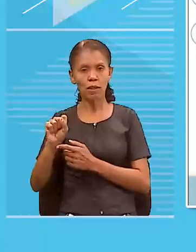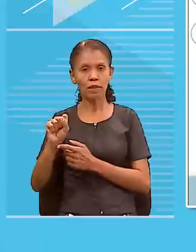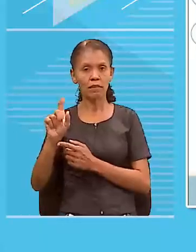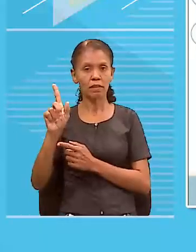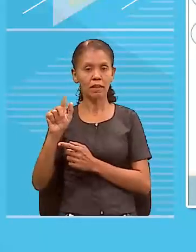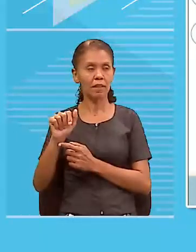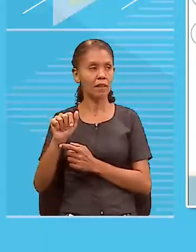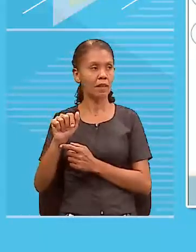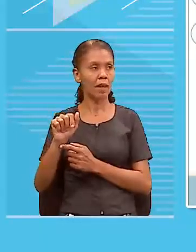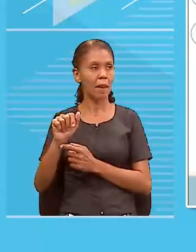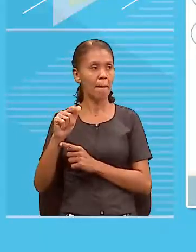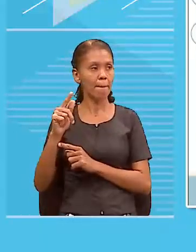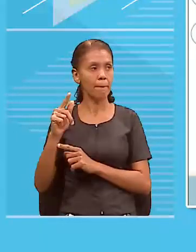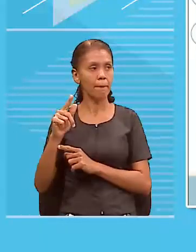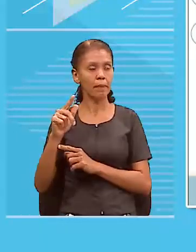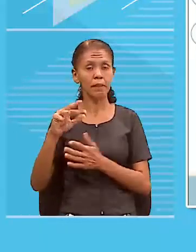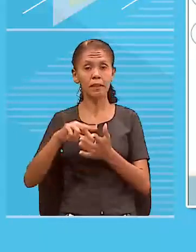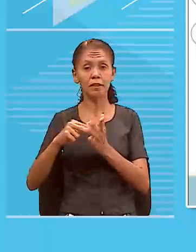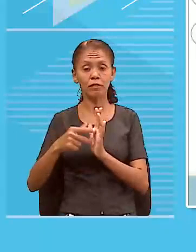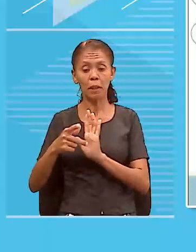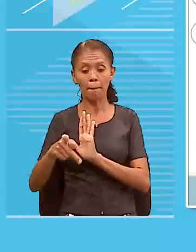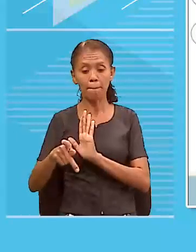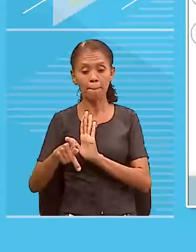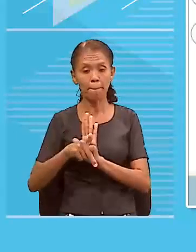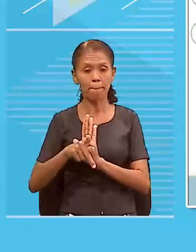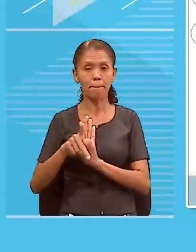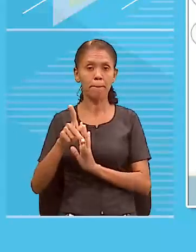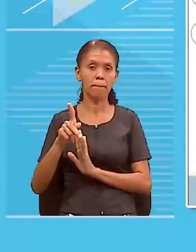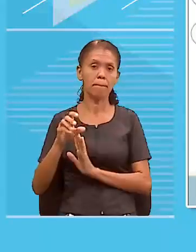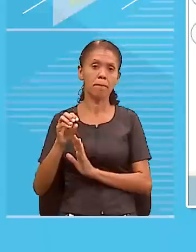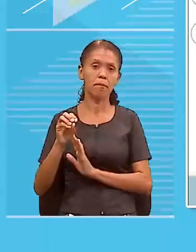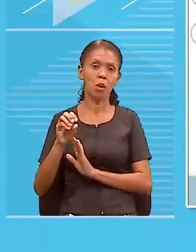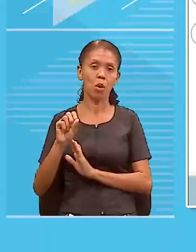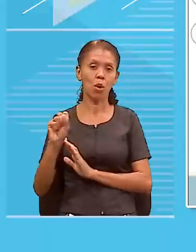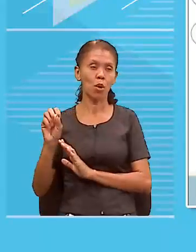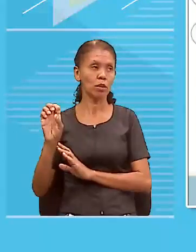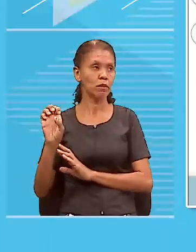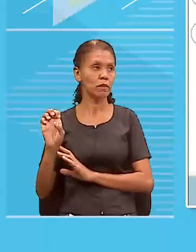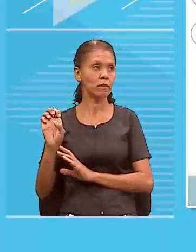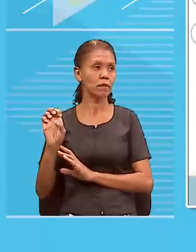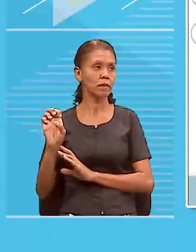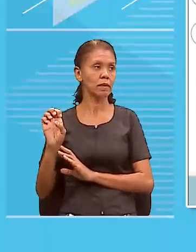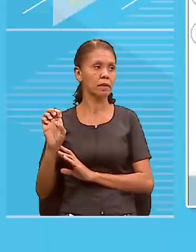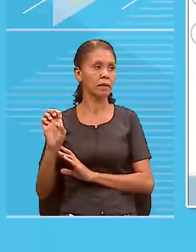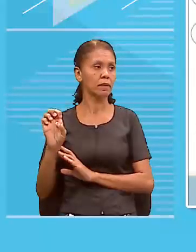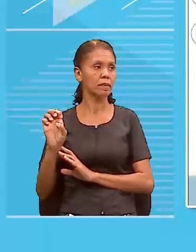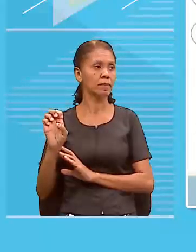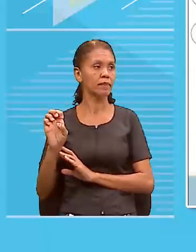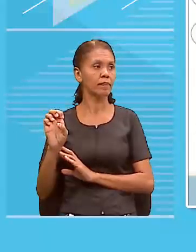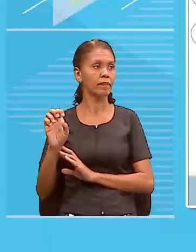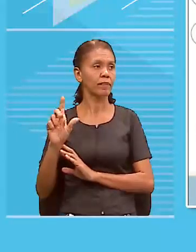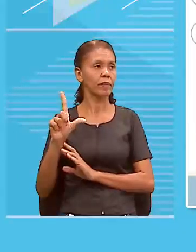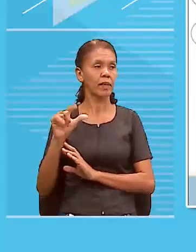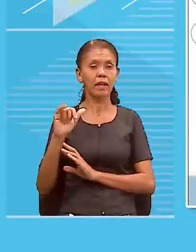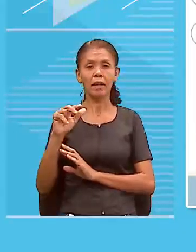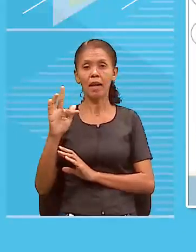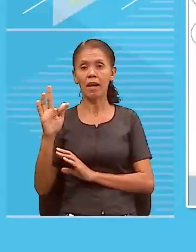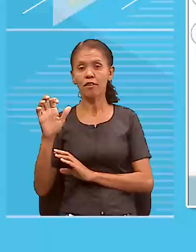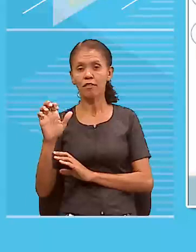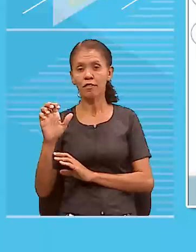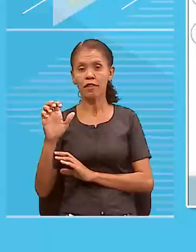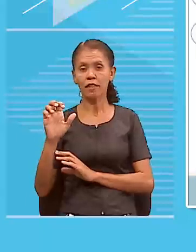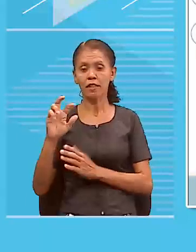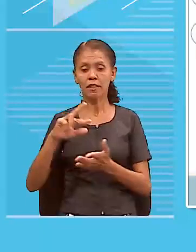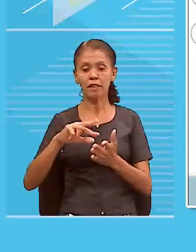porque ele está falando da Life que quer lá vida tá então eu posso dizer claramente pelo uso